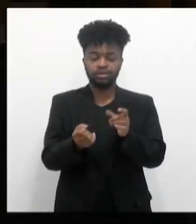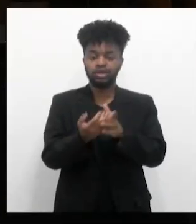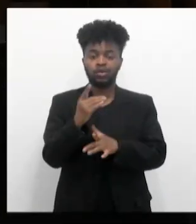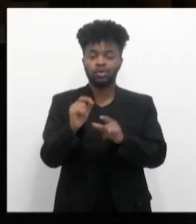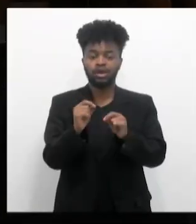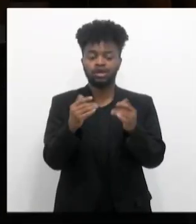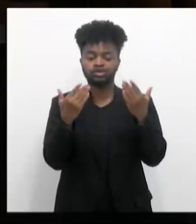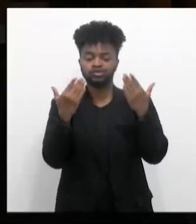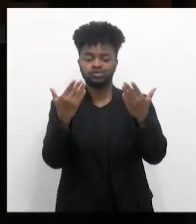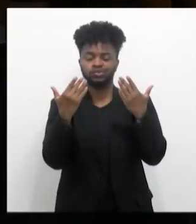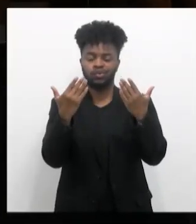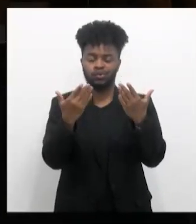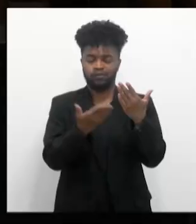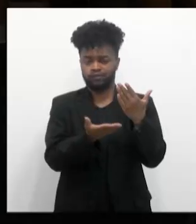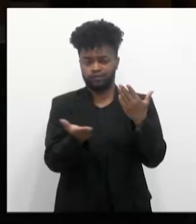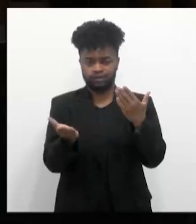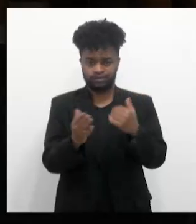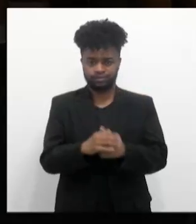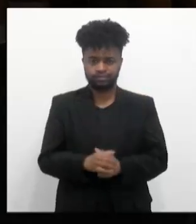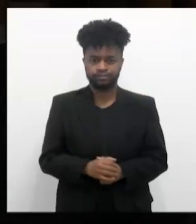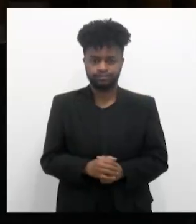desconfiança, senhor presidente.